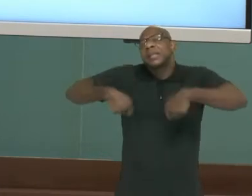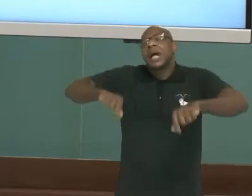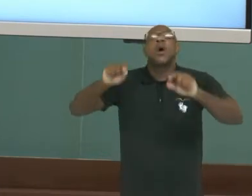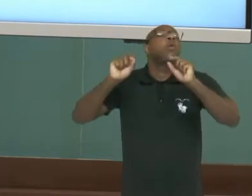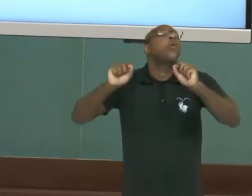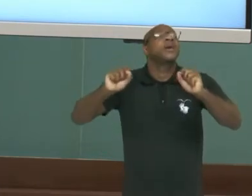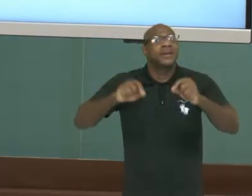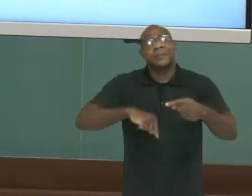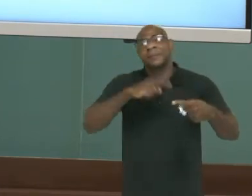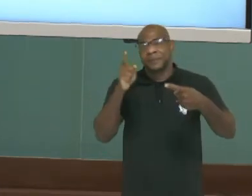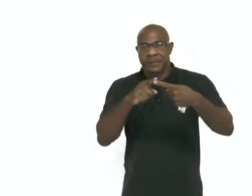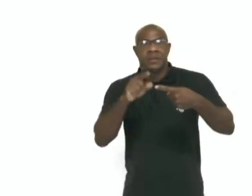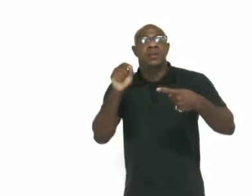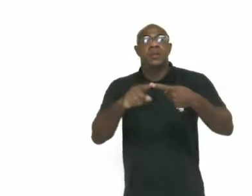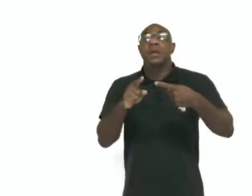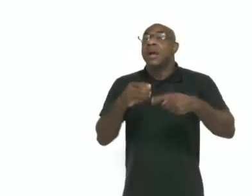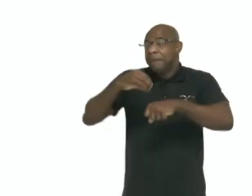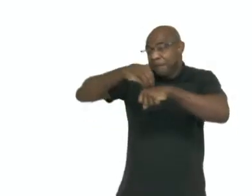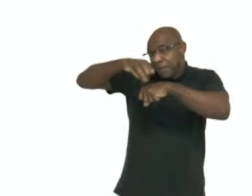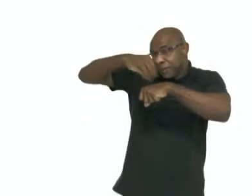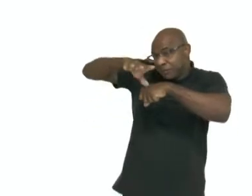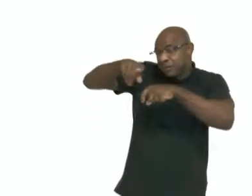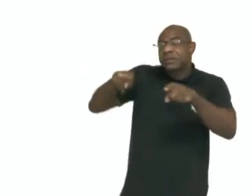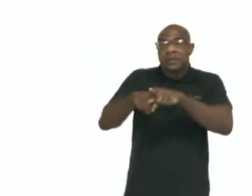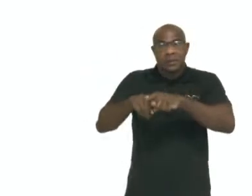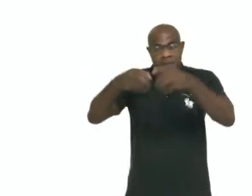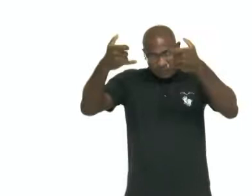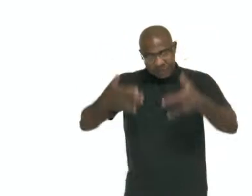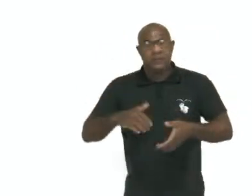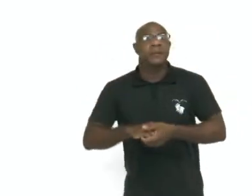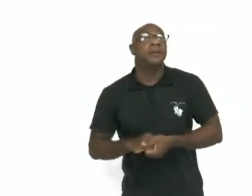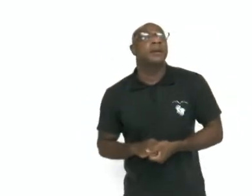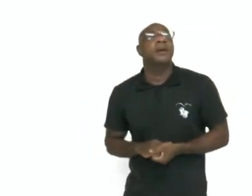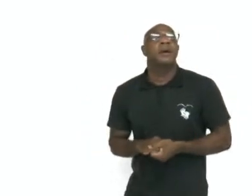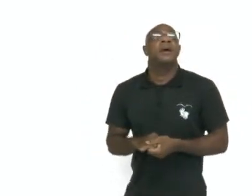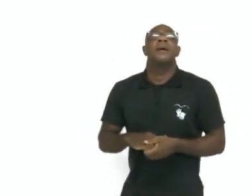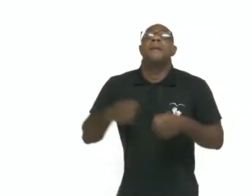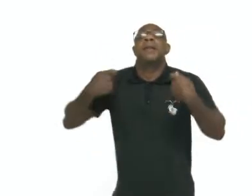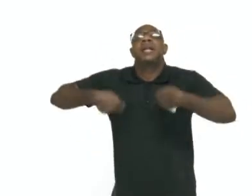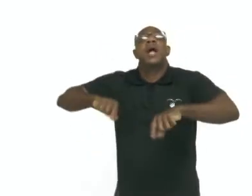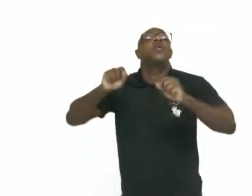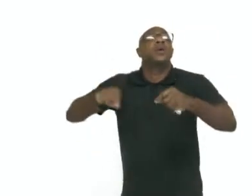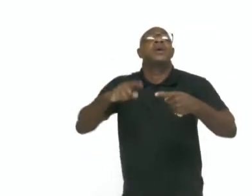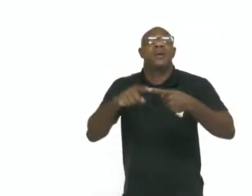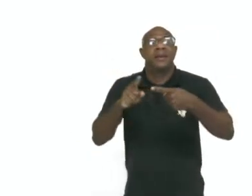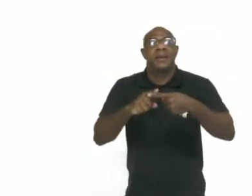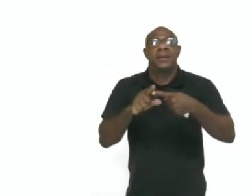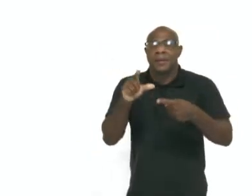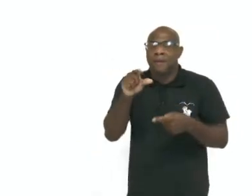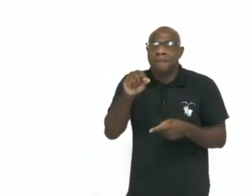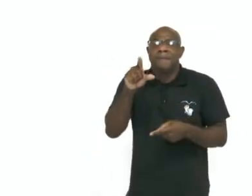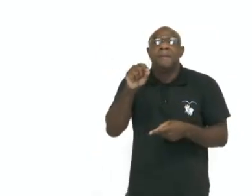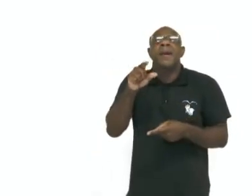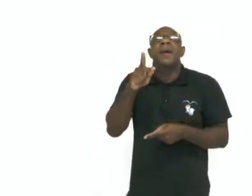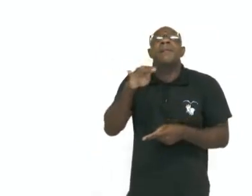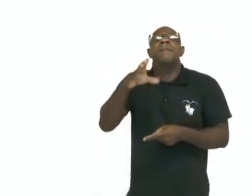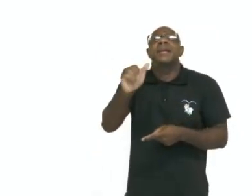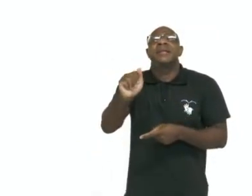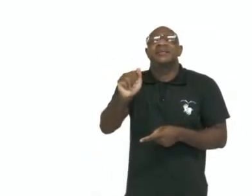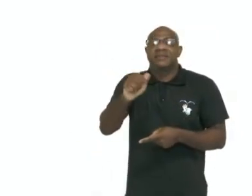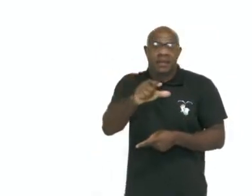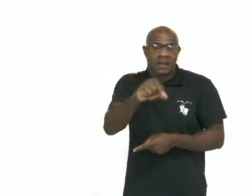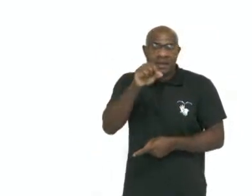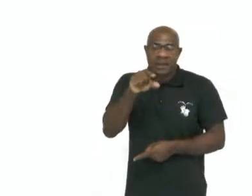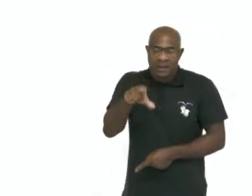precisar, tá? Então são sugestões aí para esse mão na massa. Nós vamos precisar de pinça. Nós vamos,